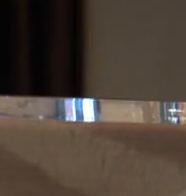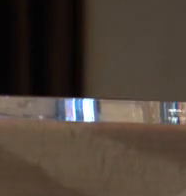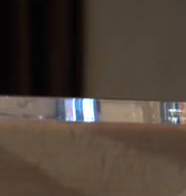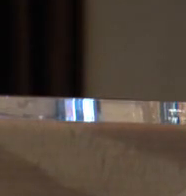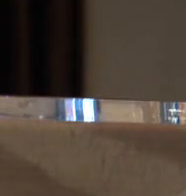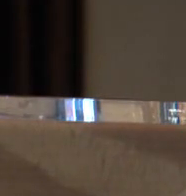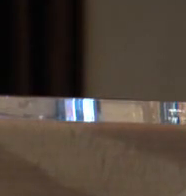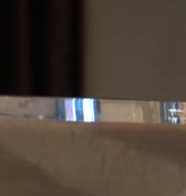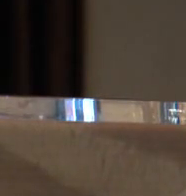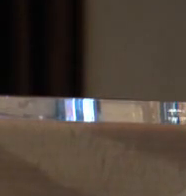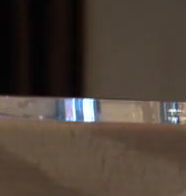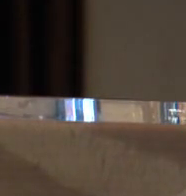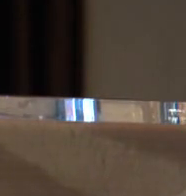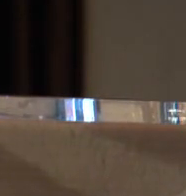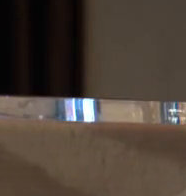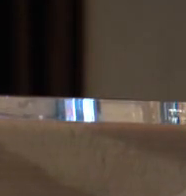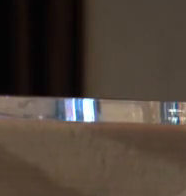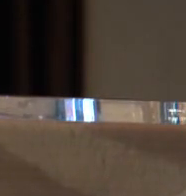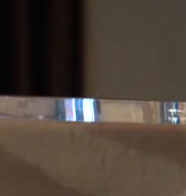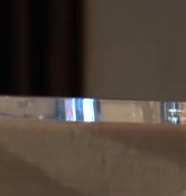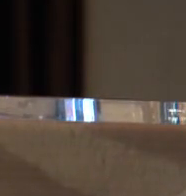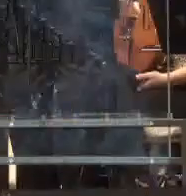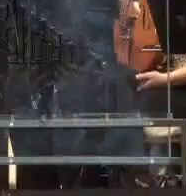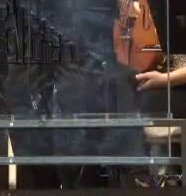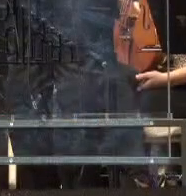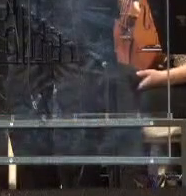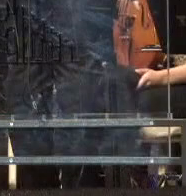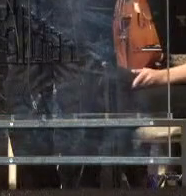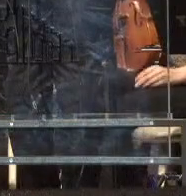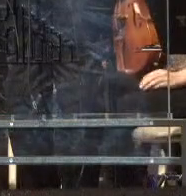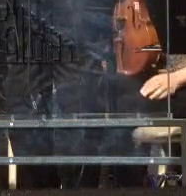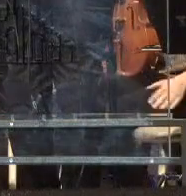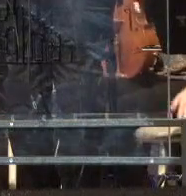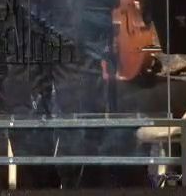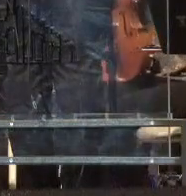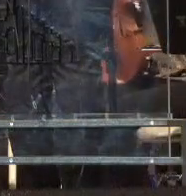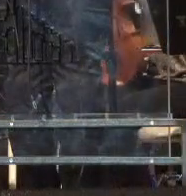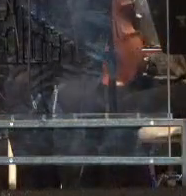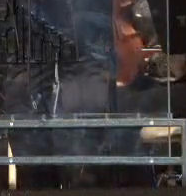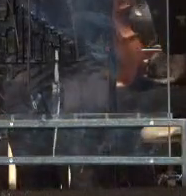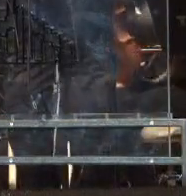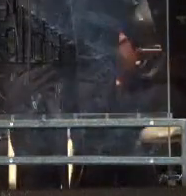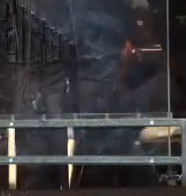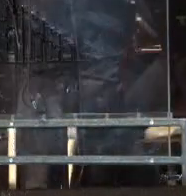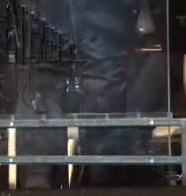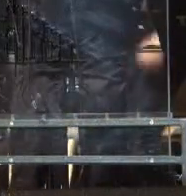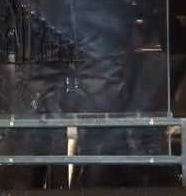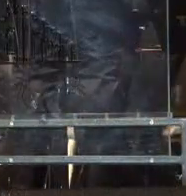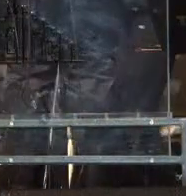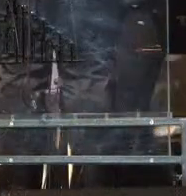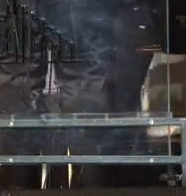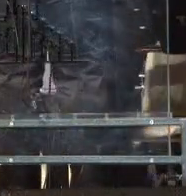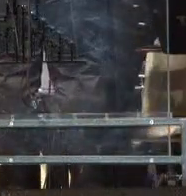aquilo que oramos em nome de Jesus. Amém e amém. Você pode sentar-se, querido.